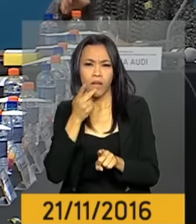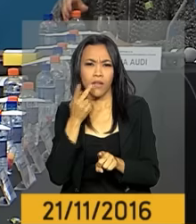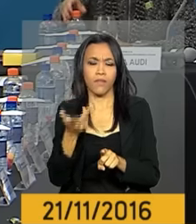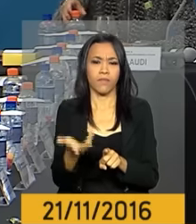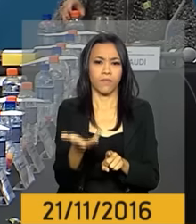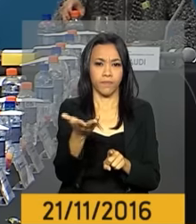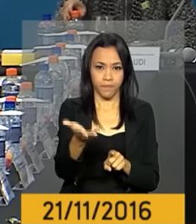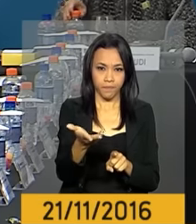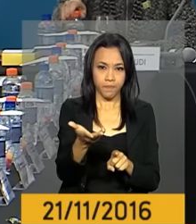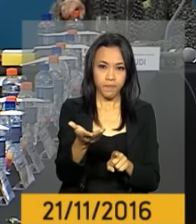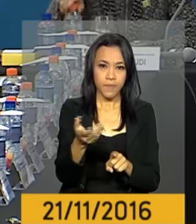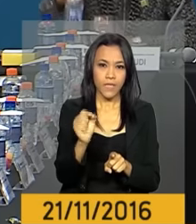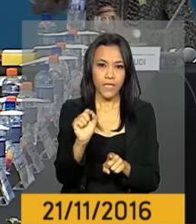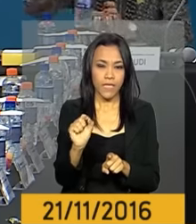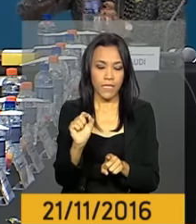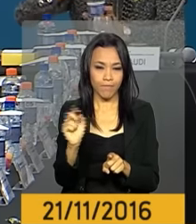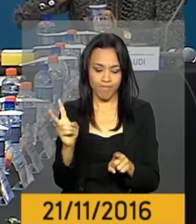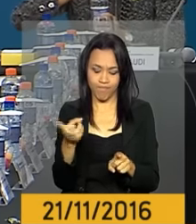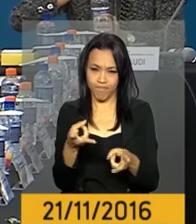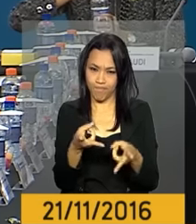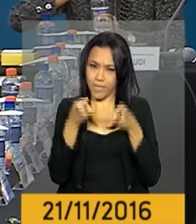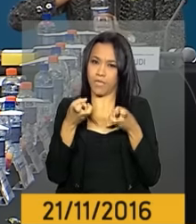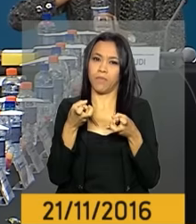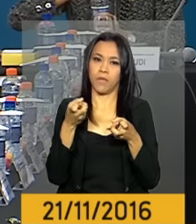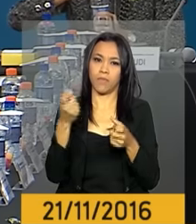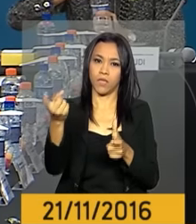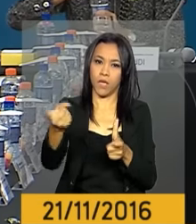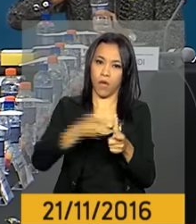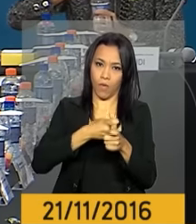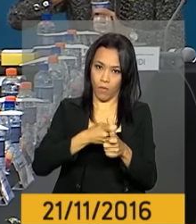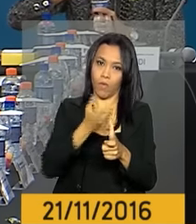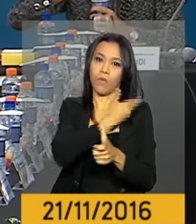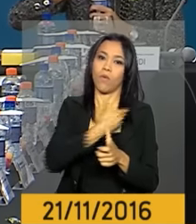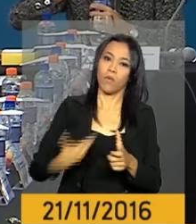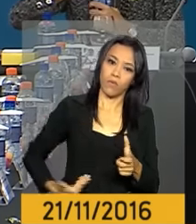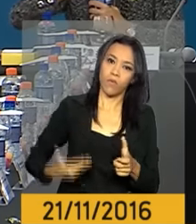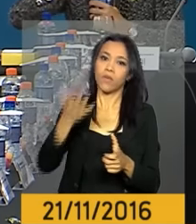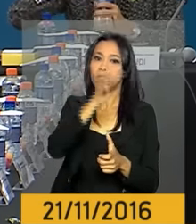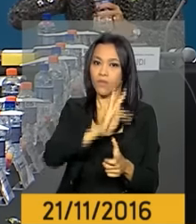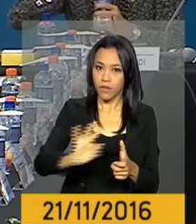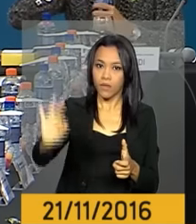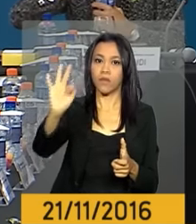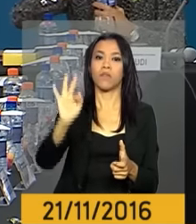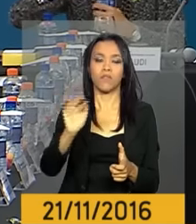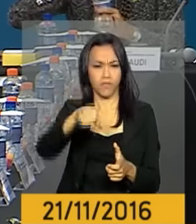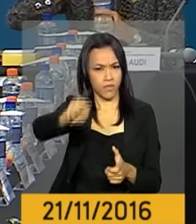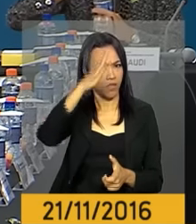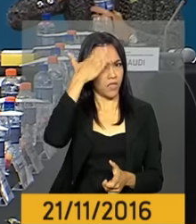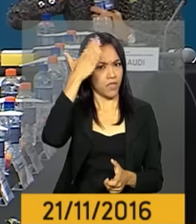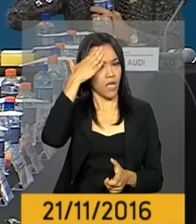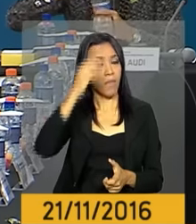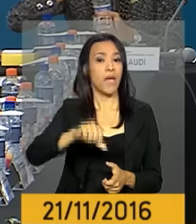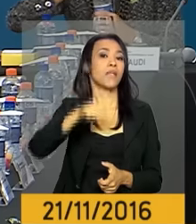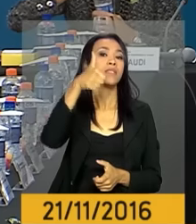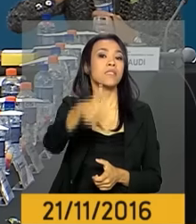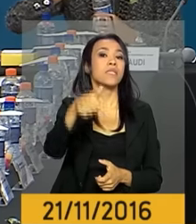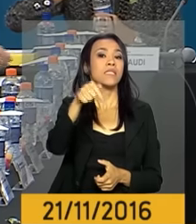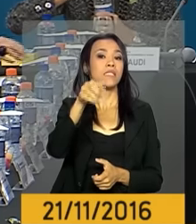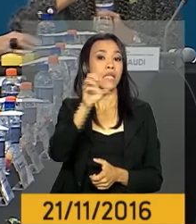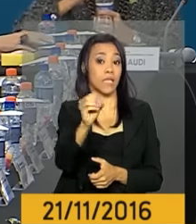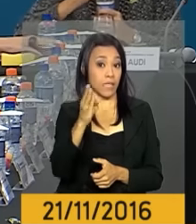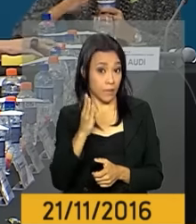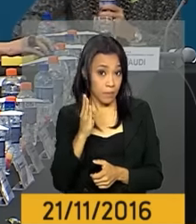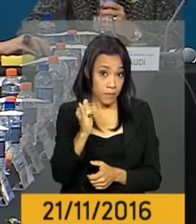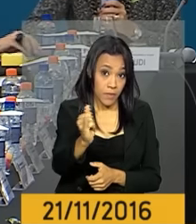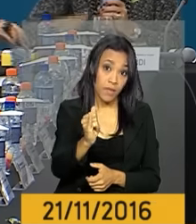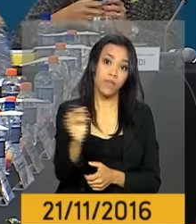país, identificamos que o déficit público federal, vou dizer uma coisa que os senhores já sabem, era de 170 bilhões